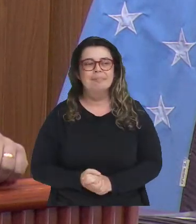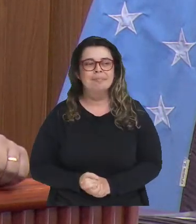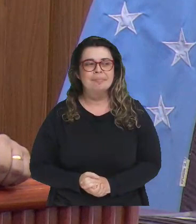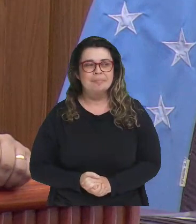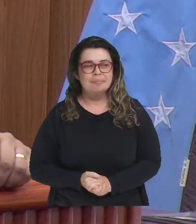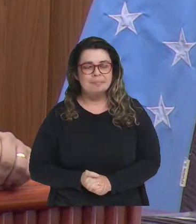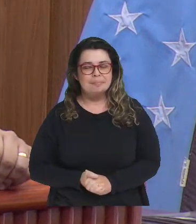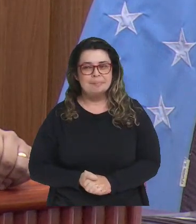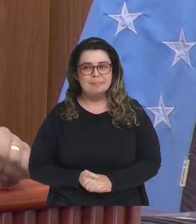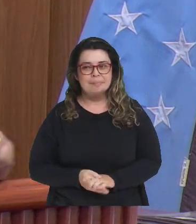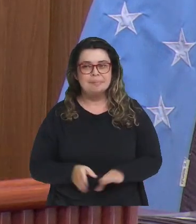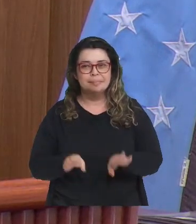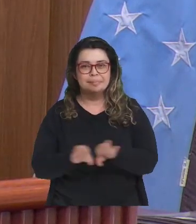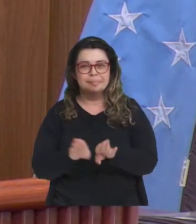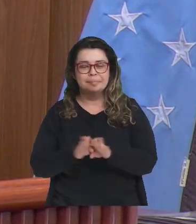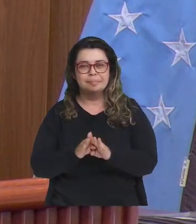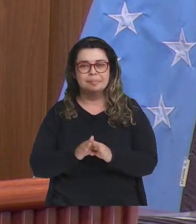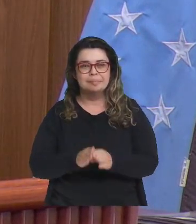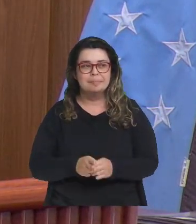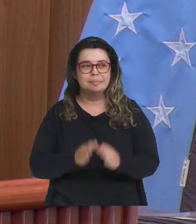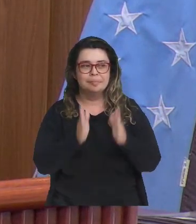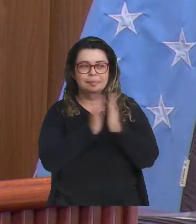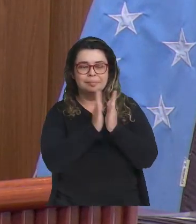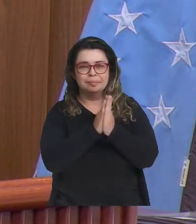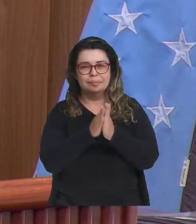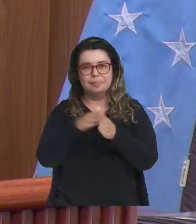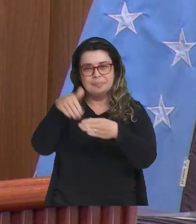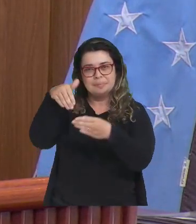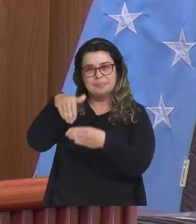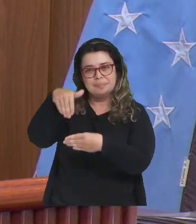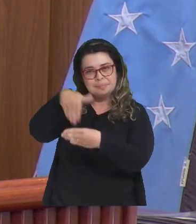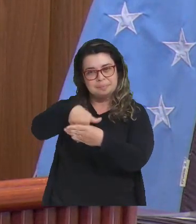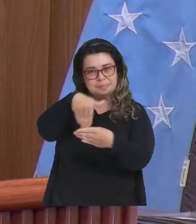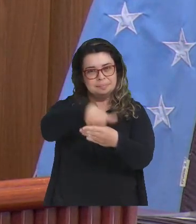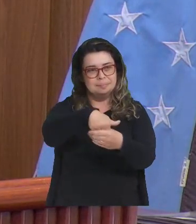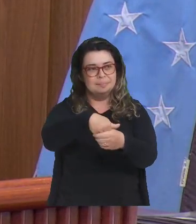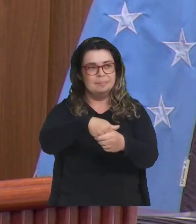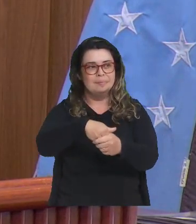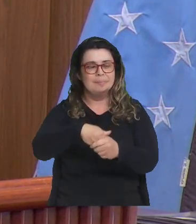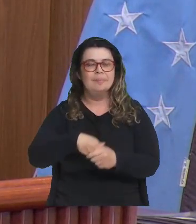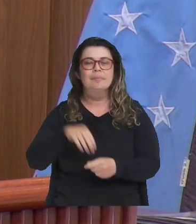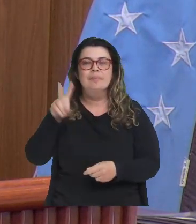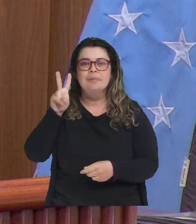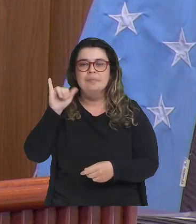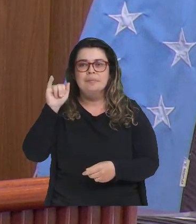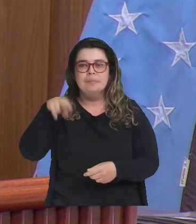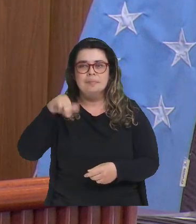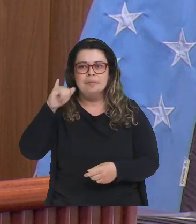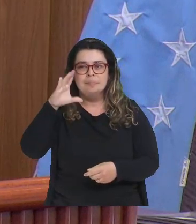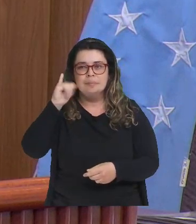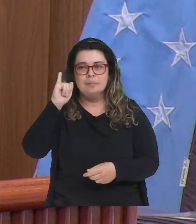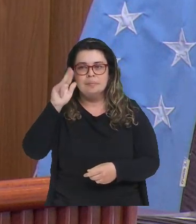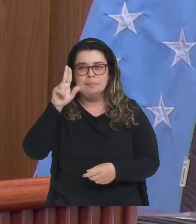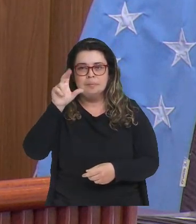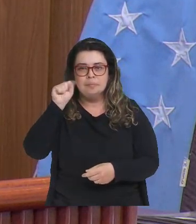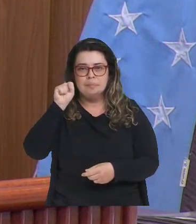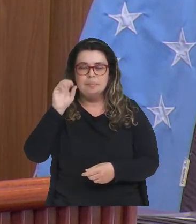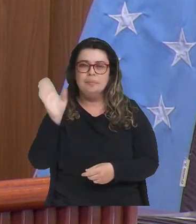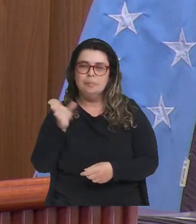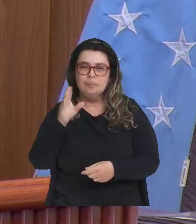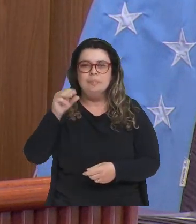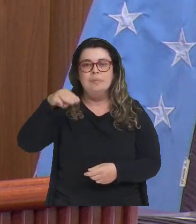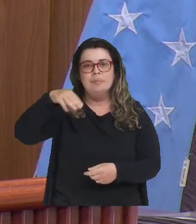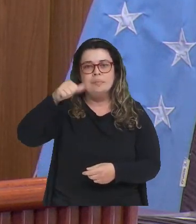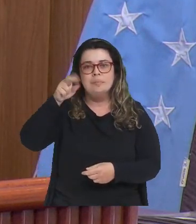também gostaria de parabenizar aqui a eleição de Vinícius Camarinha e Mauro Bragato, membros do meu